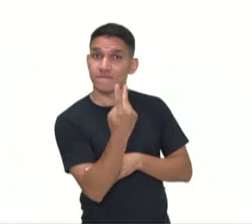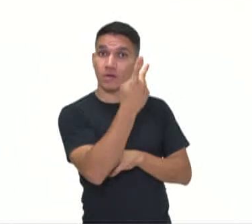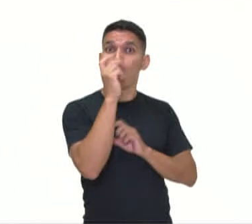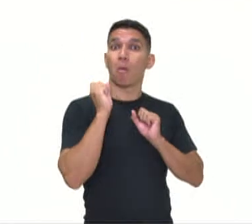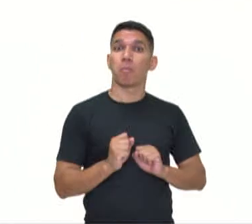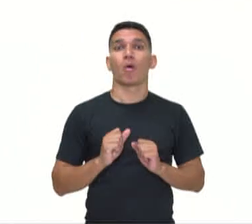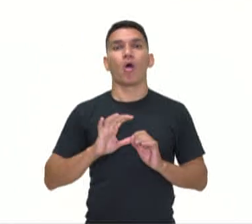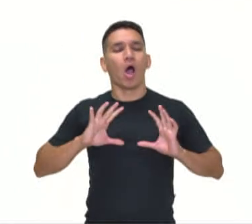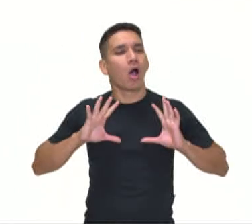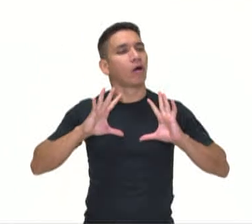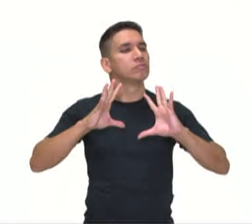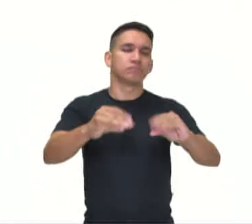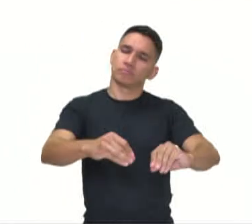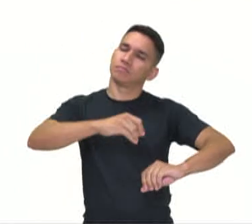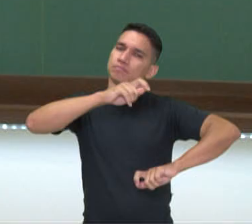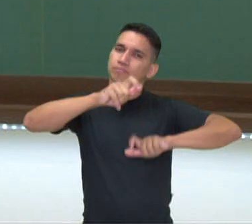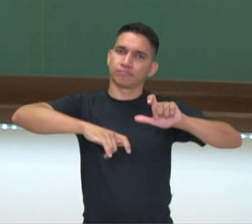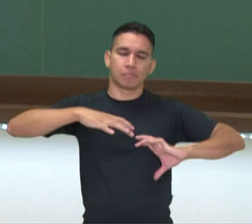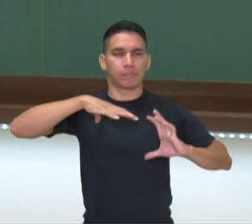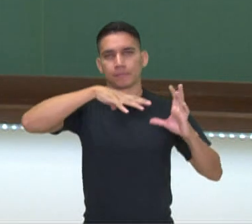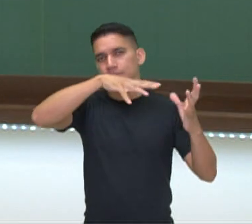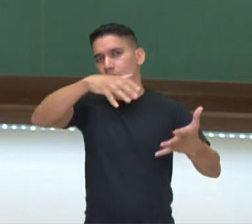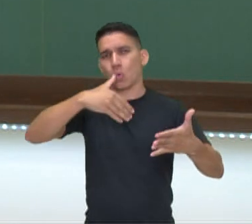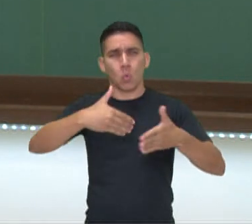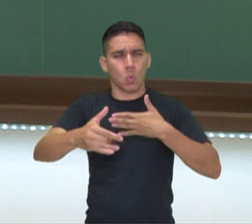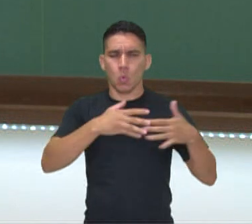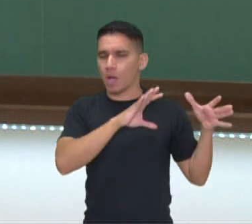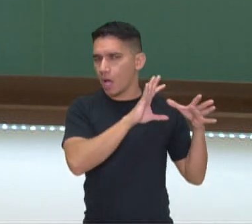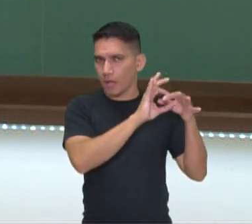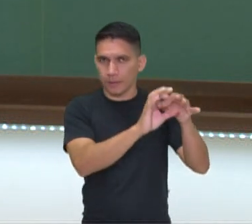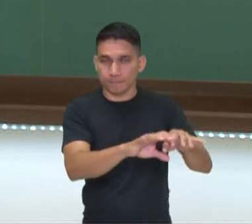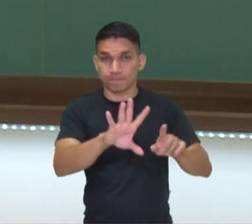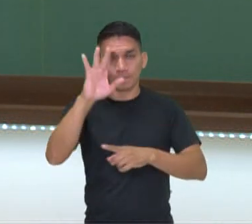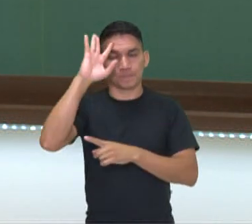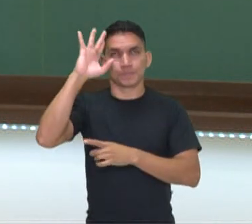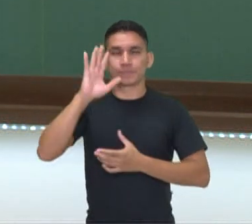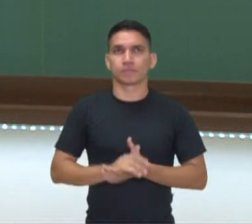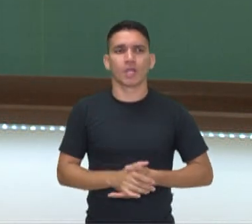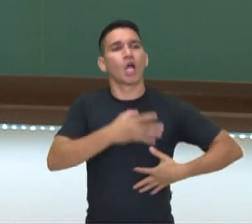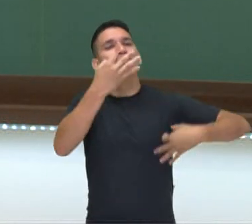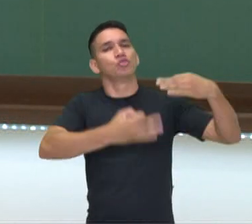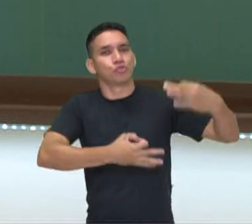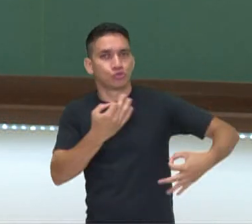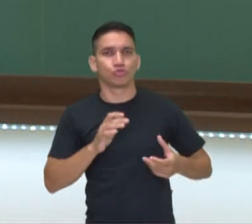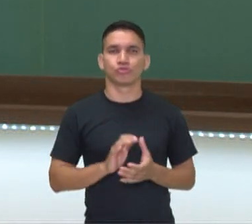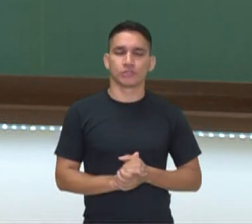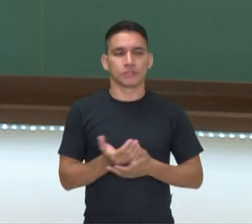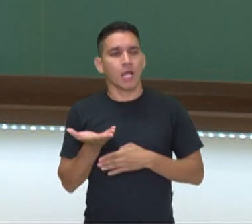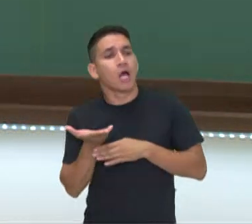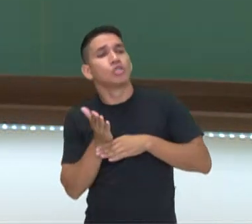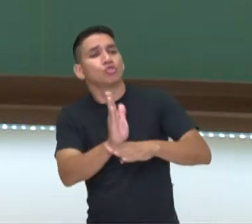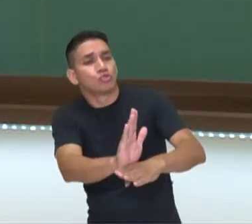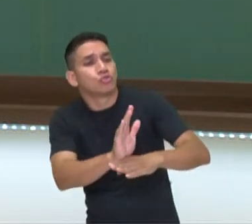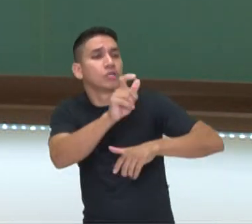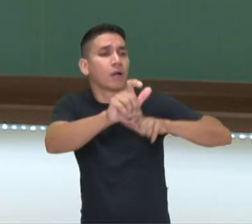aplicados universalmente em qualquer contexto. Ideias como justiça,